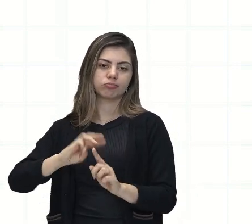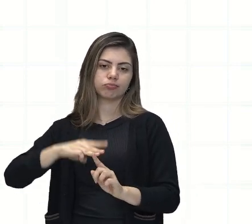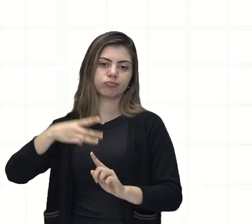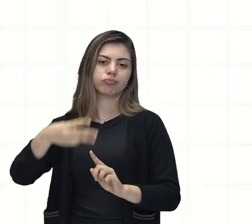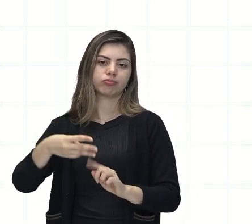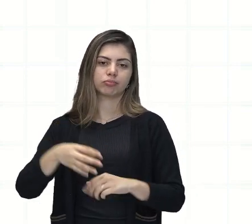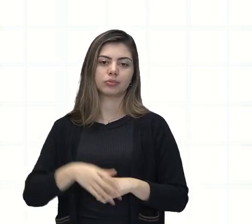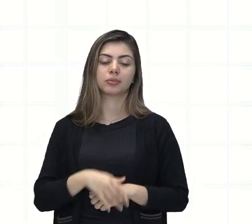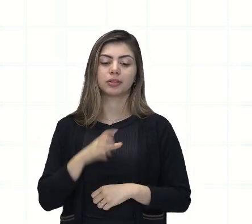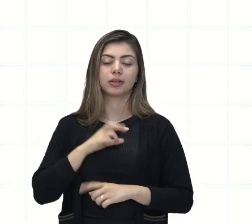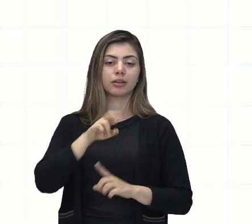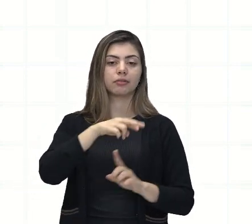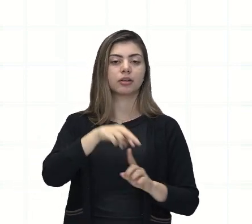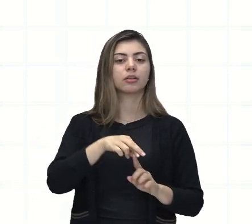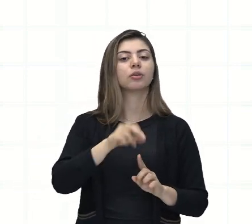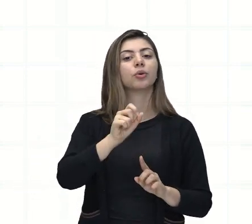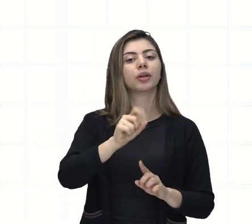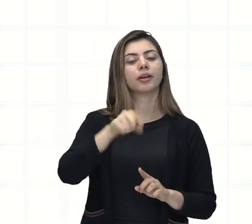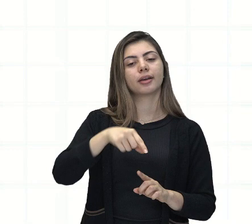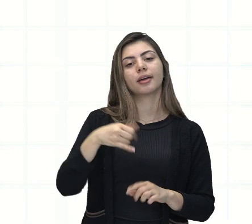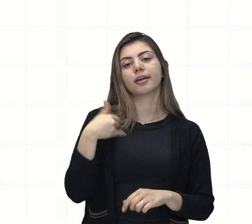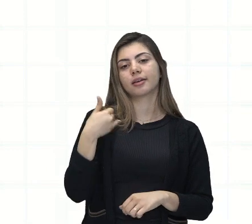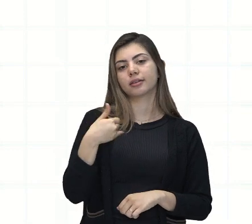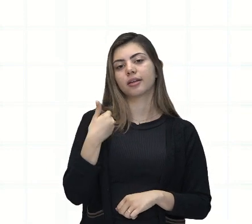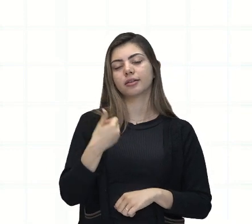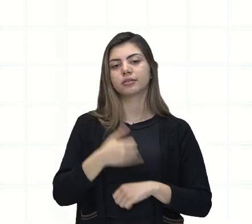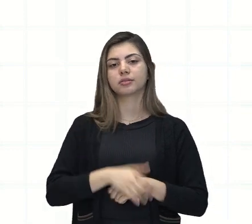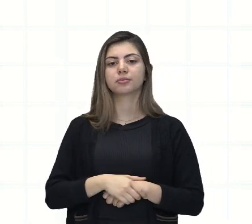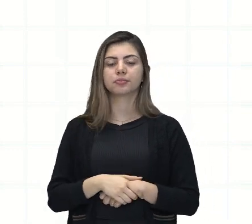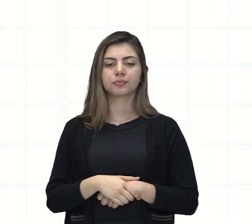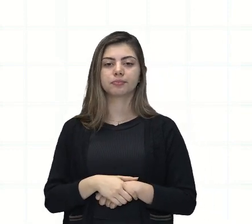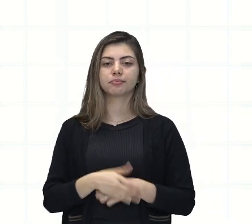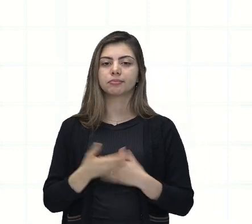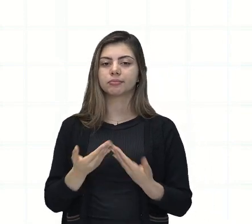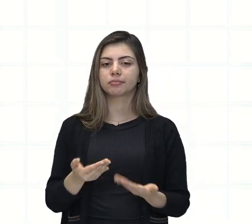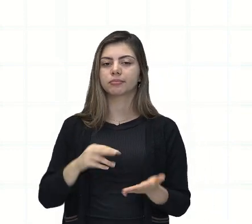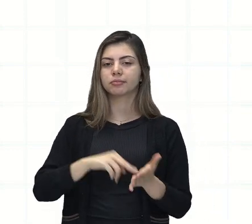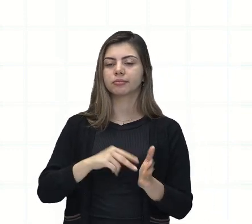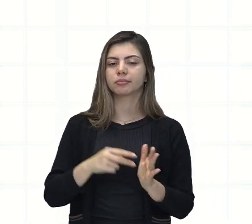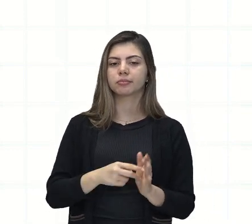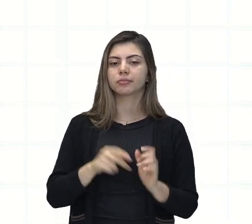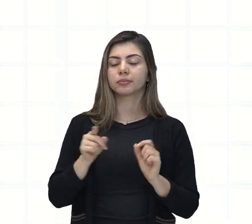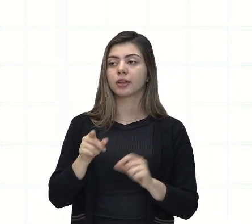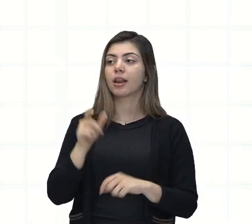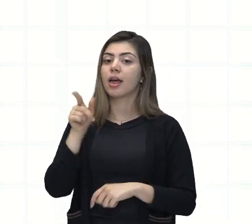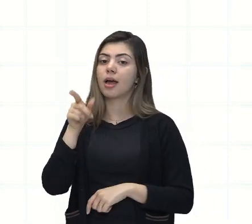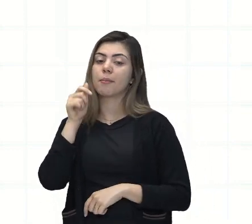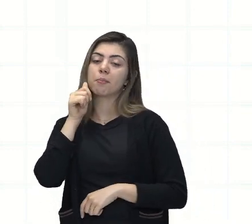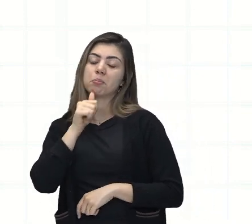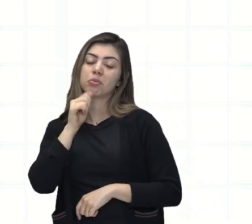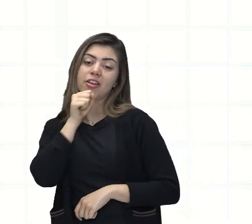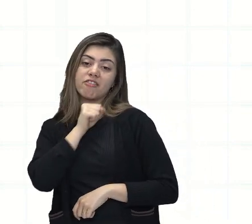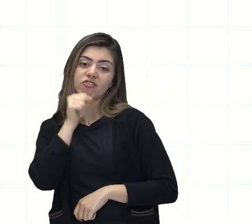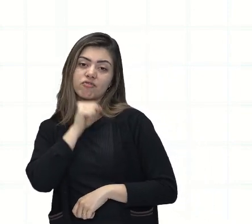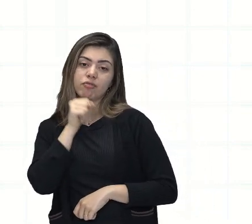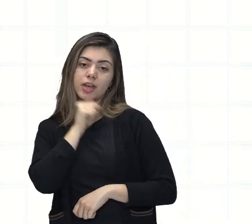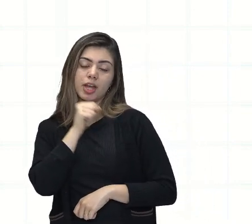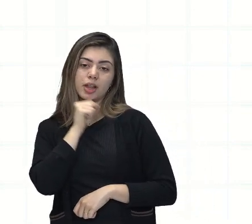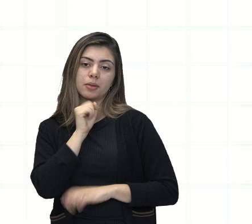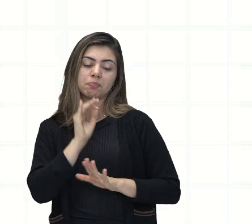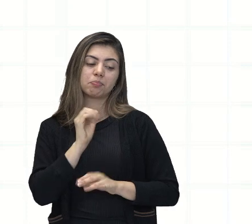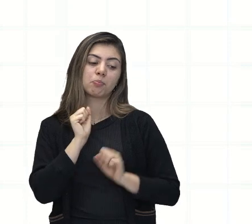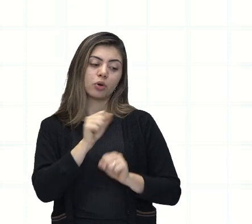se referindo à minha idade. Ou seja, a avó falando, né, para